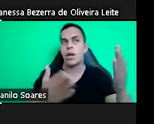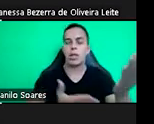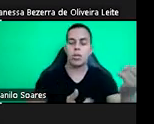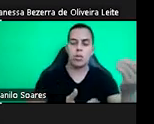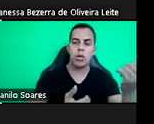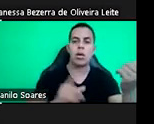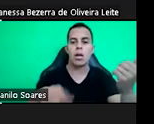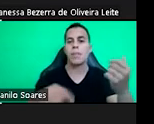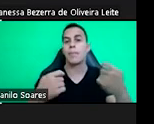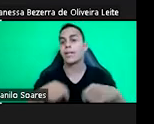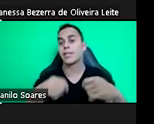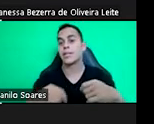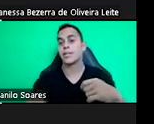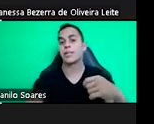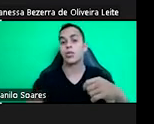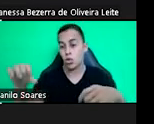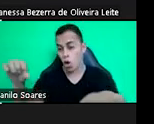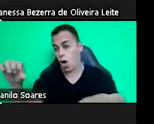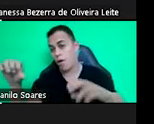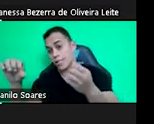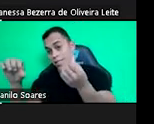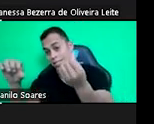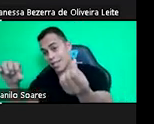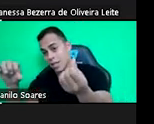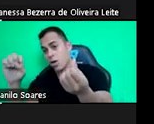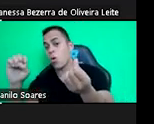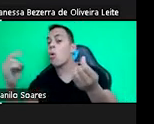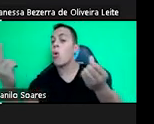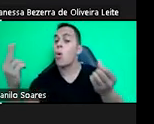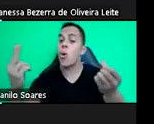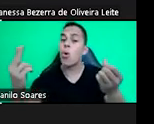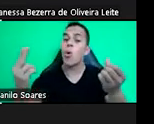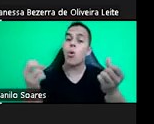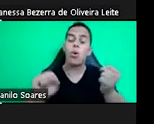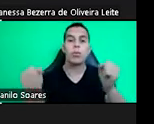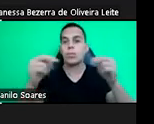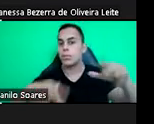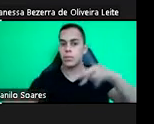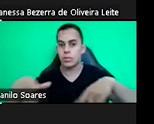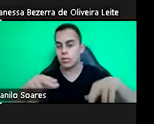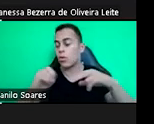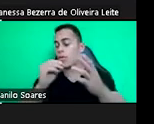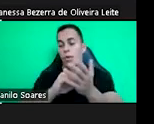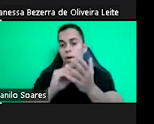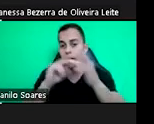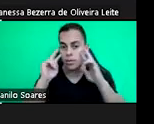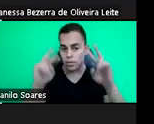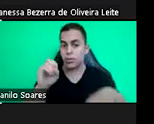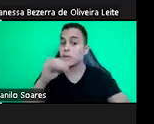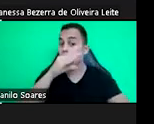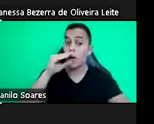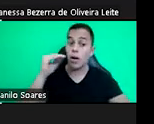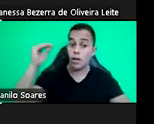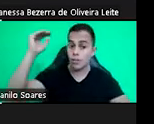de 9 sintomas de desatenção e ou hiperatividade e impulsividade. No caso da vida adulta, 5 sintomas